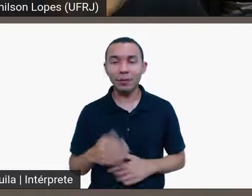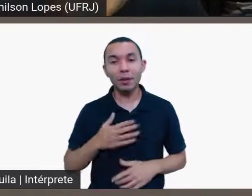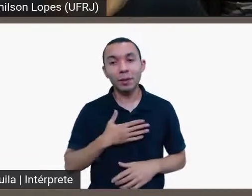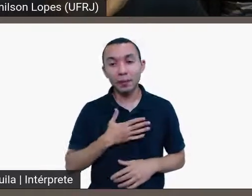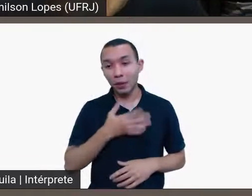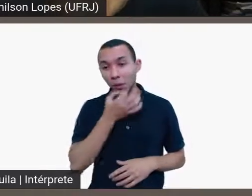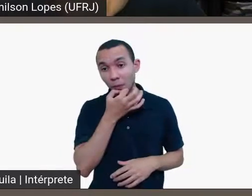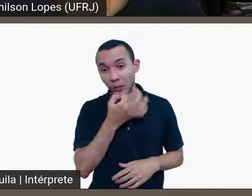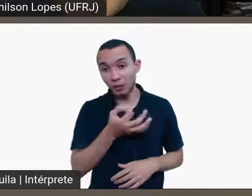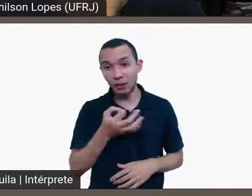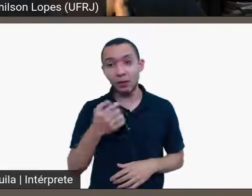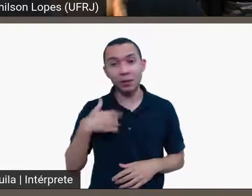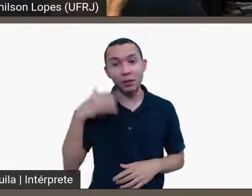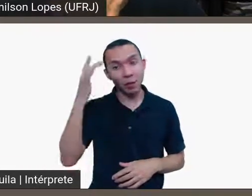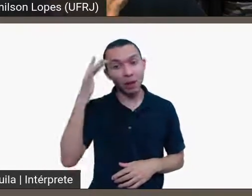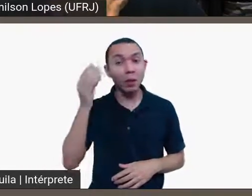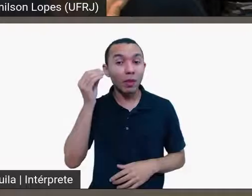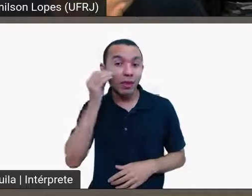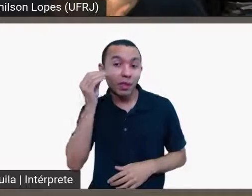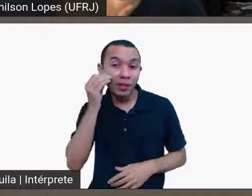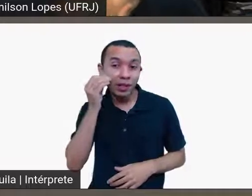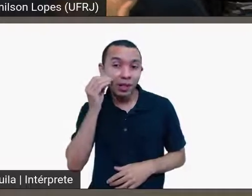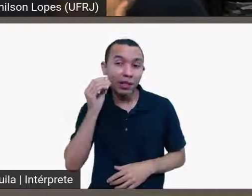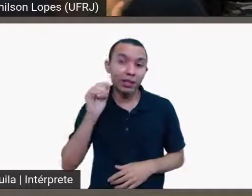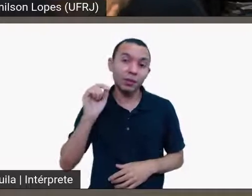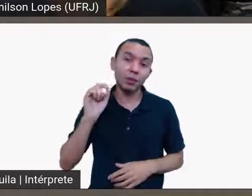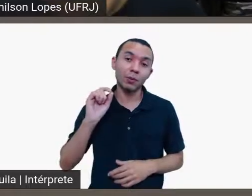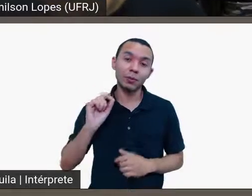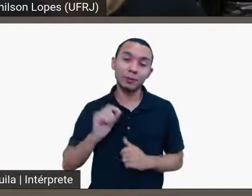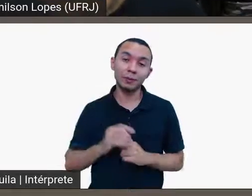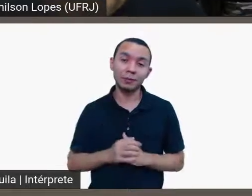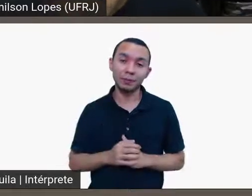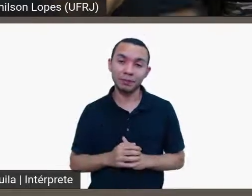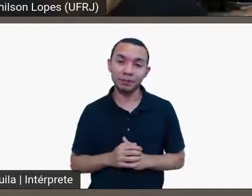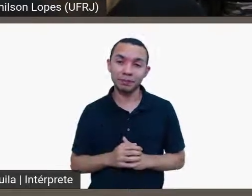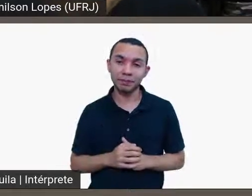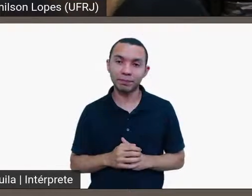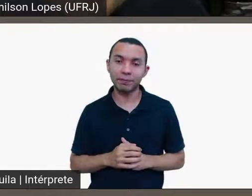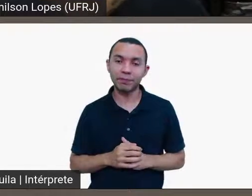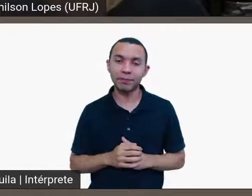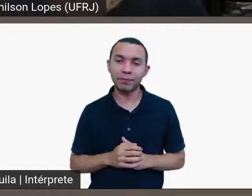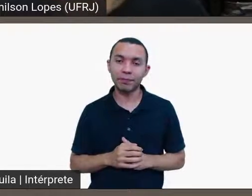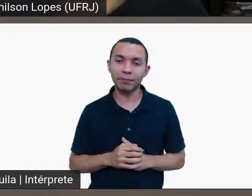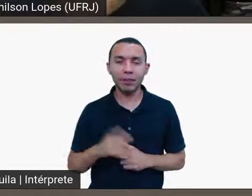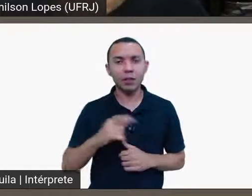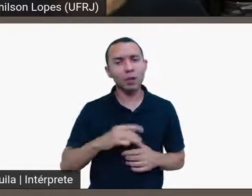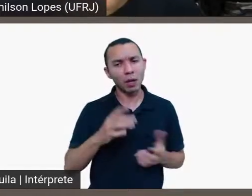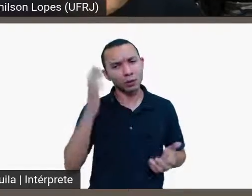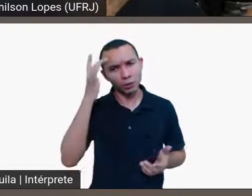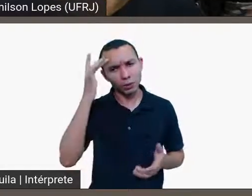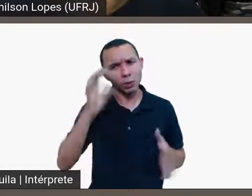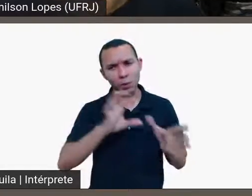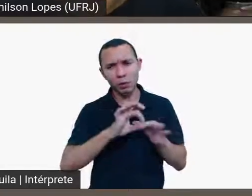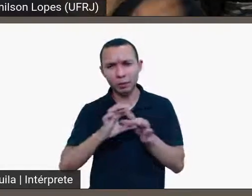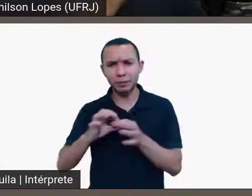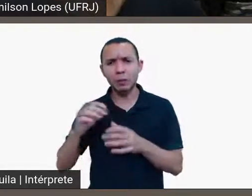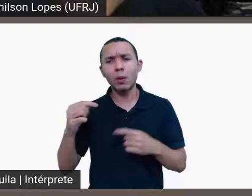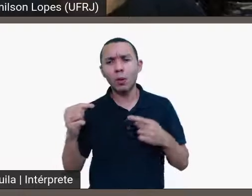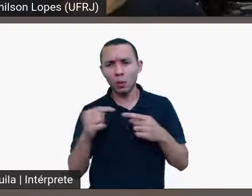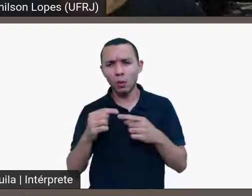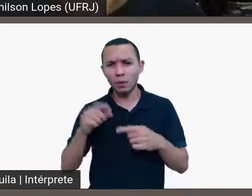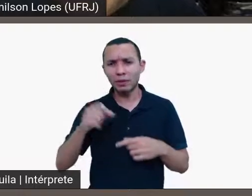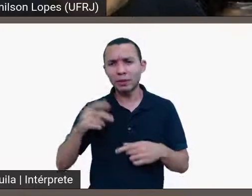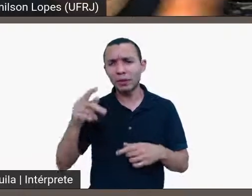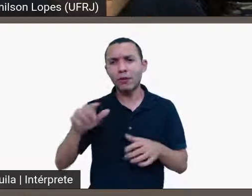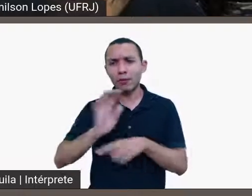né, quer dizer, o que eu tentei fazer é nem tanto ter essa linhagem, que eu acho perfeitamente cabível, de ser um filme de um